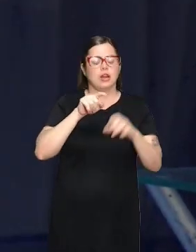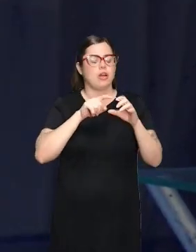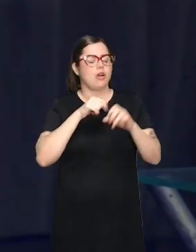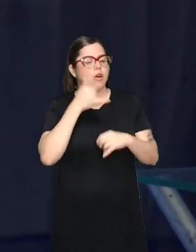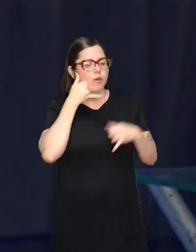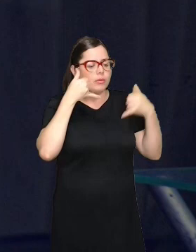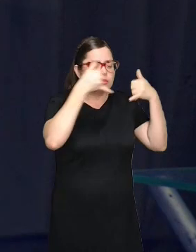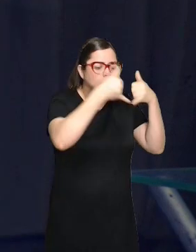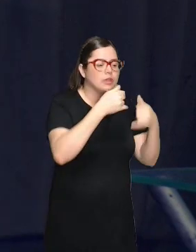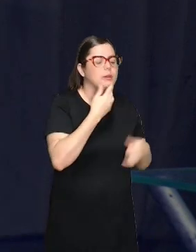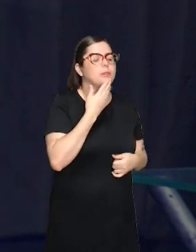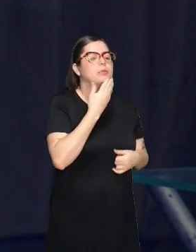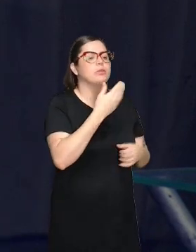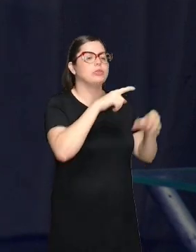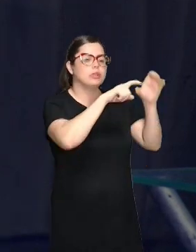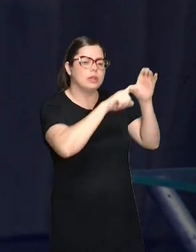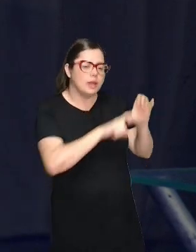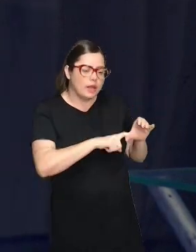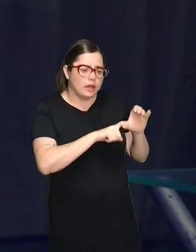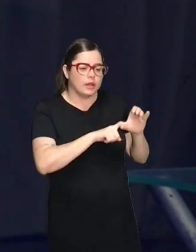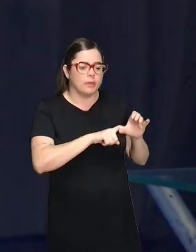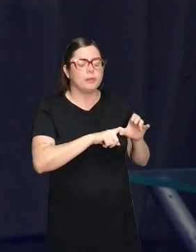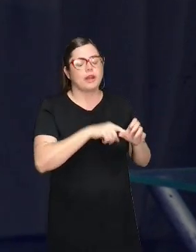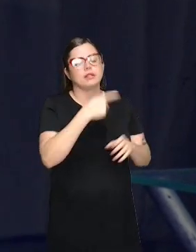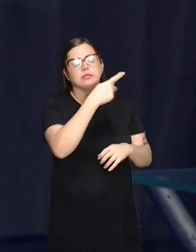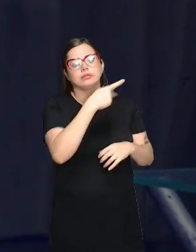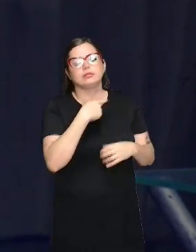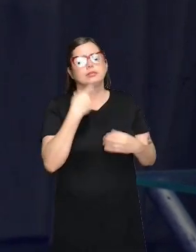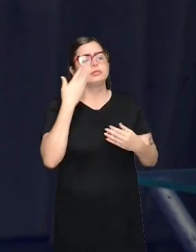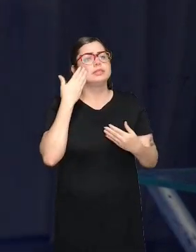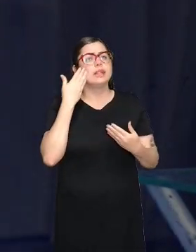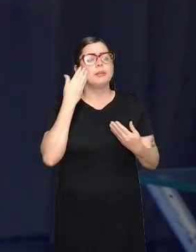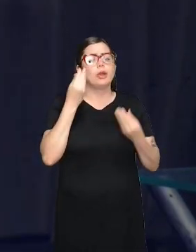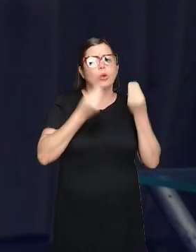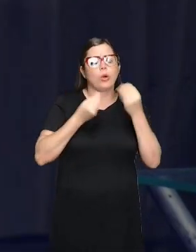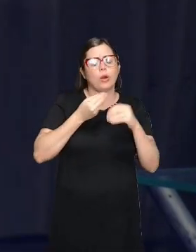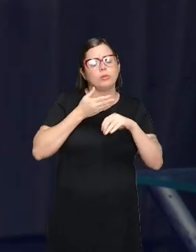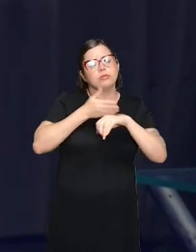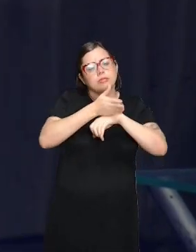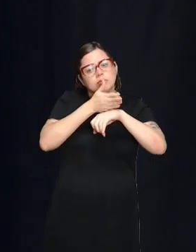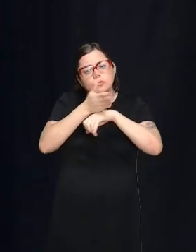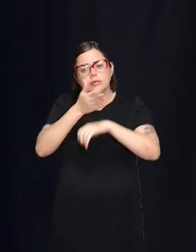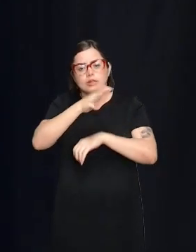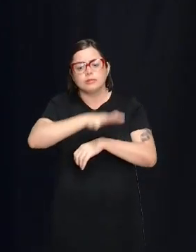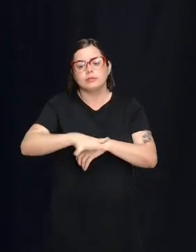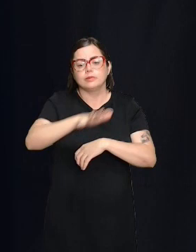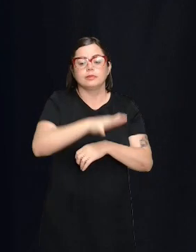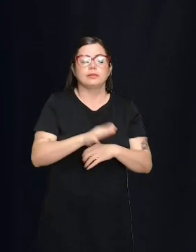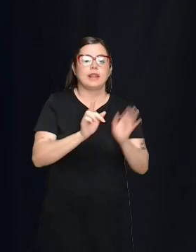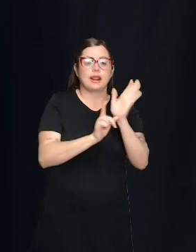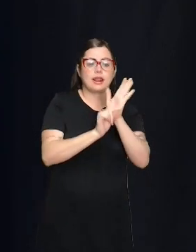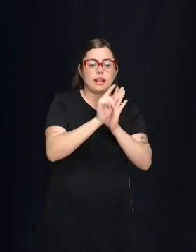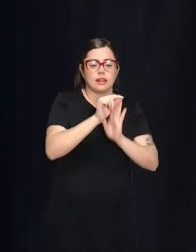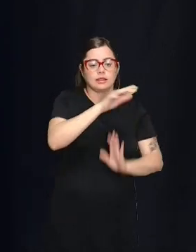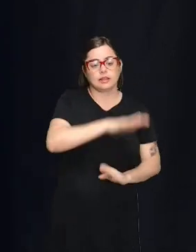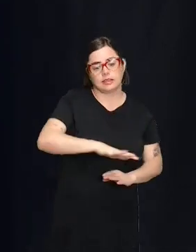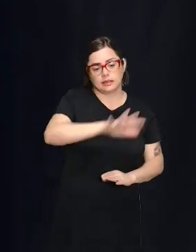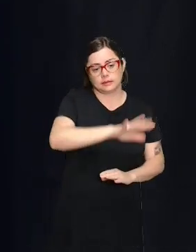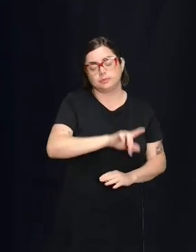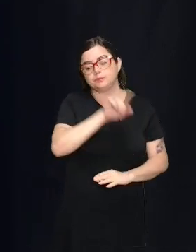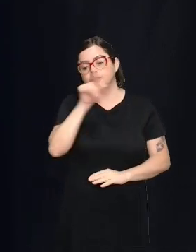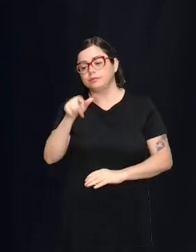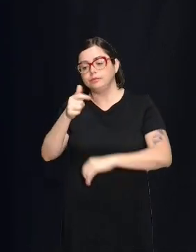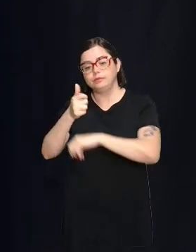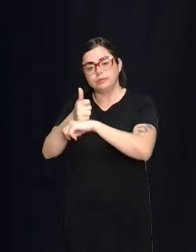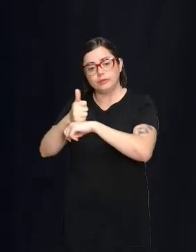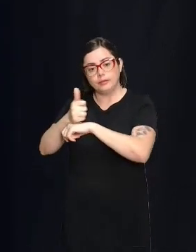saber navegar aí nesse mundo digital que é super importante para qualquer idade. E quando a gente fala do profissional, é